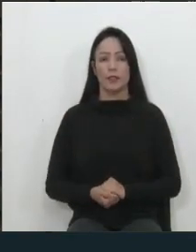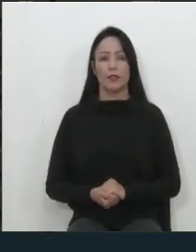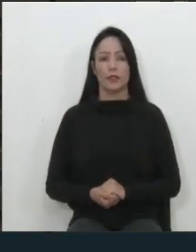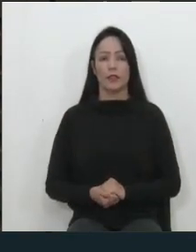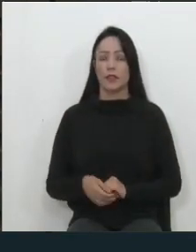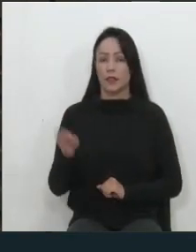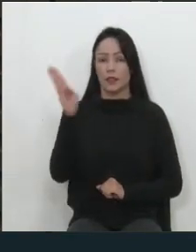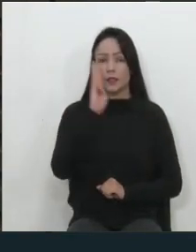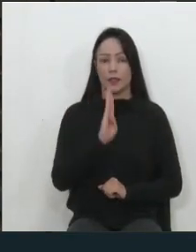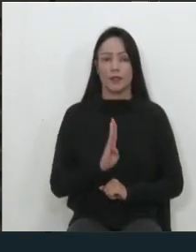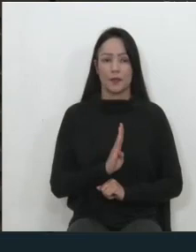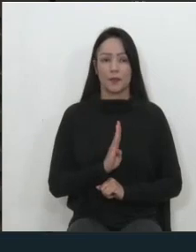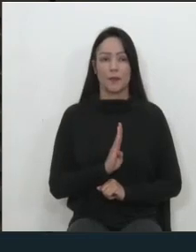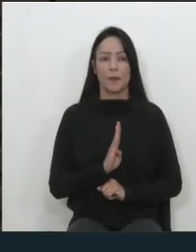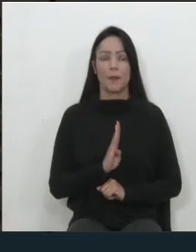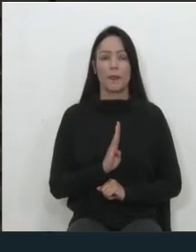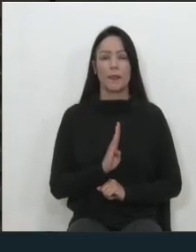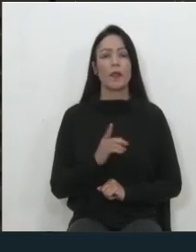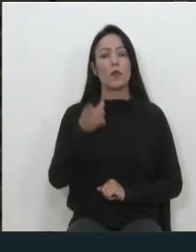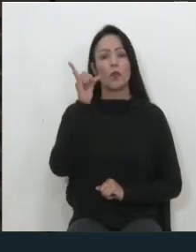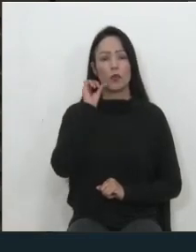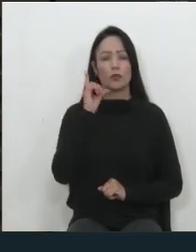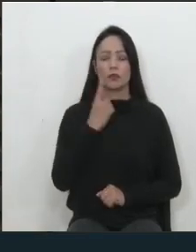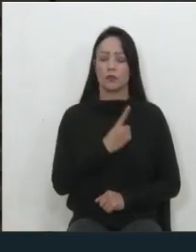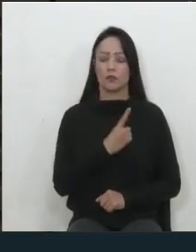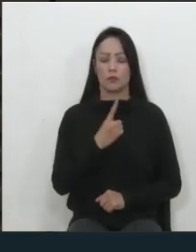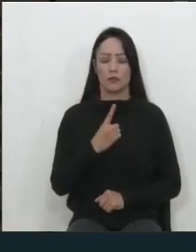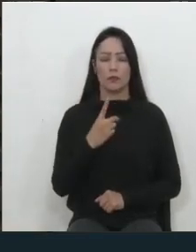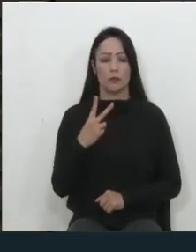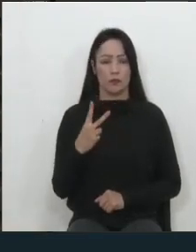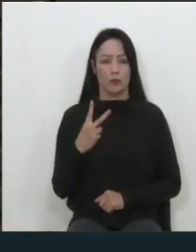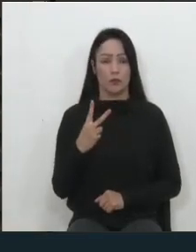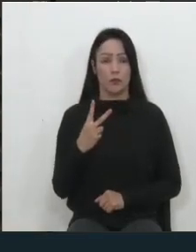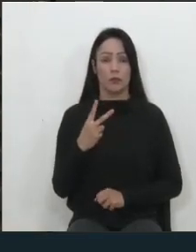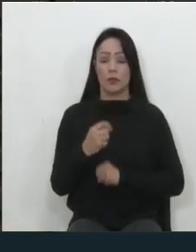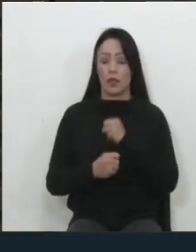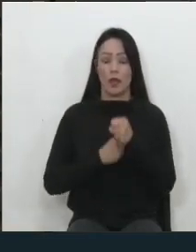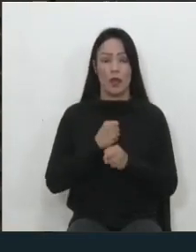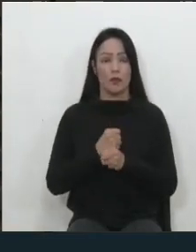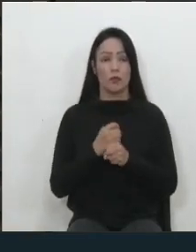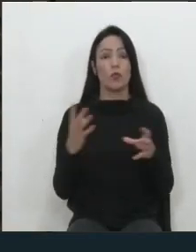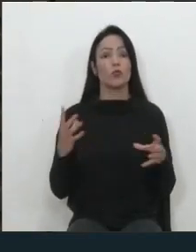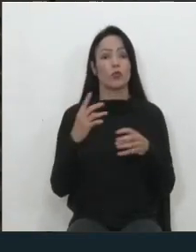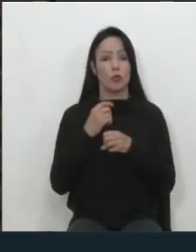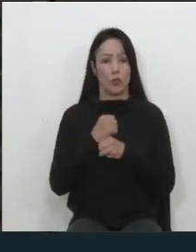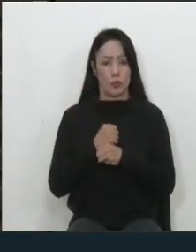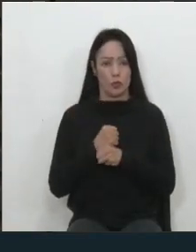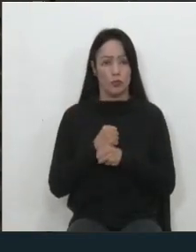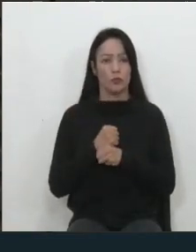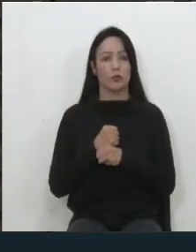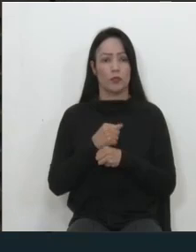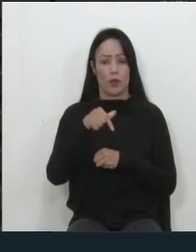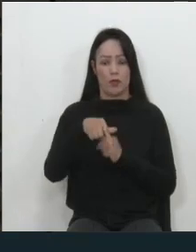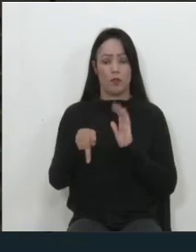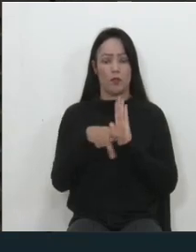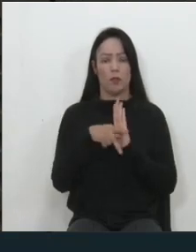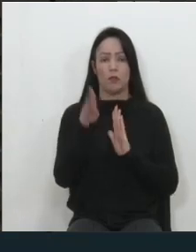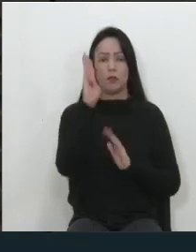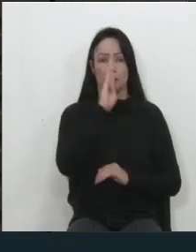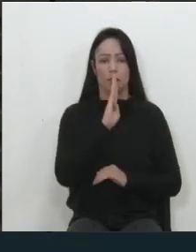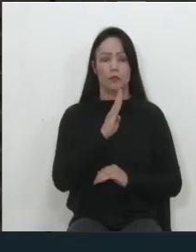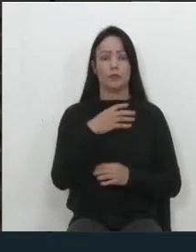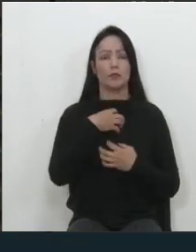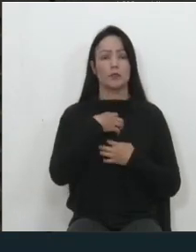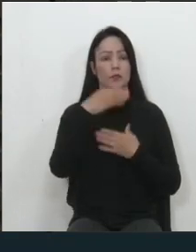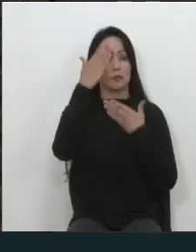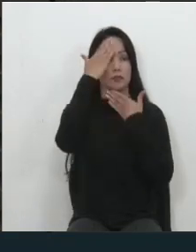completou ontem 112 anos de fundação. 112 anos. E sou muito grato